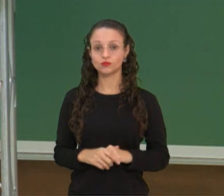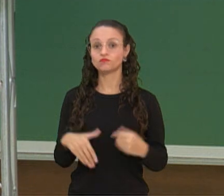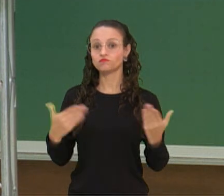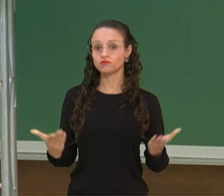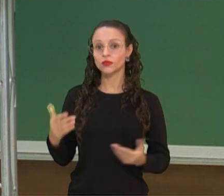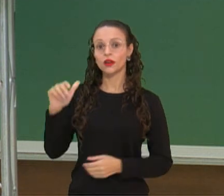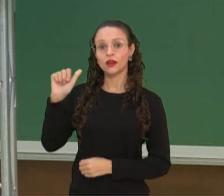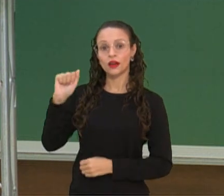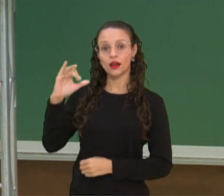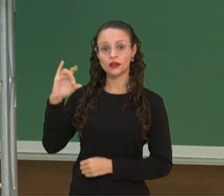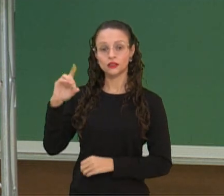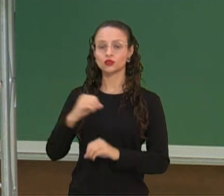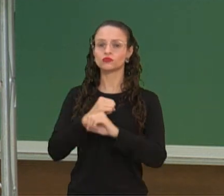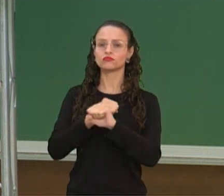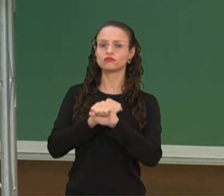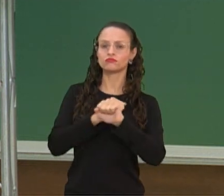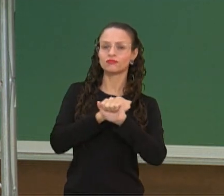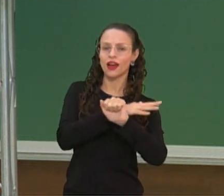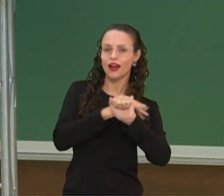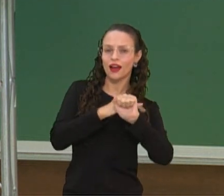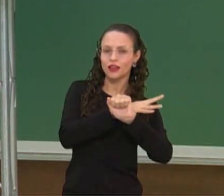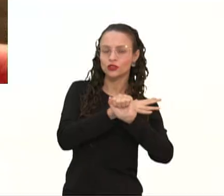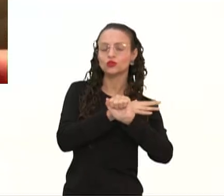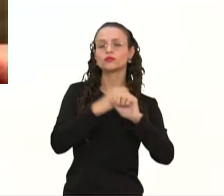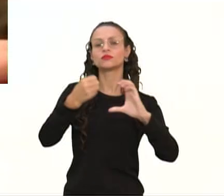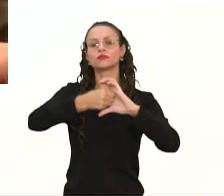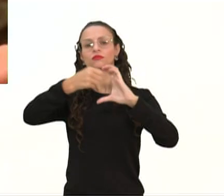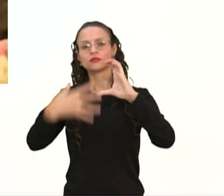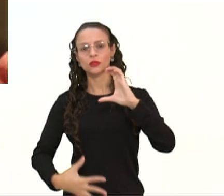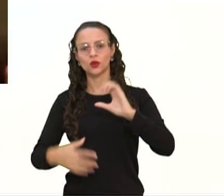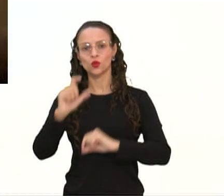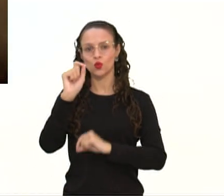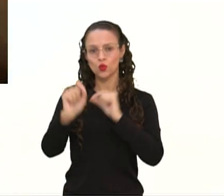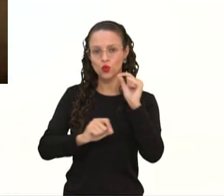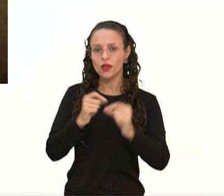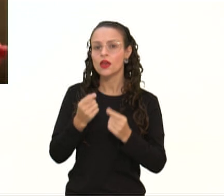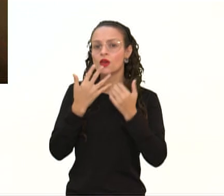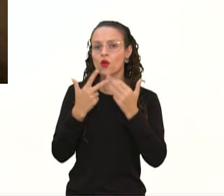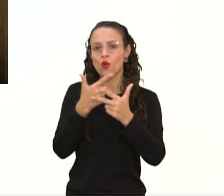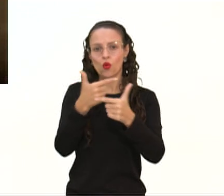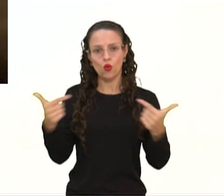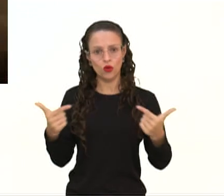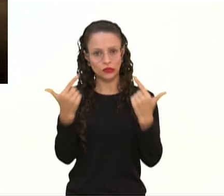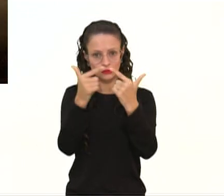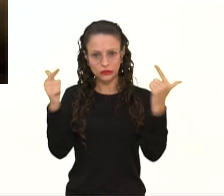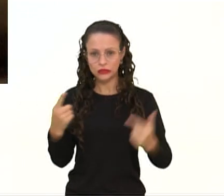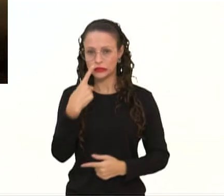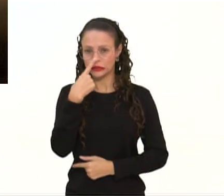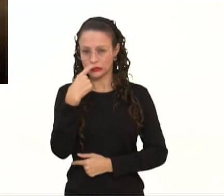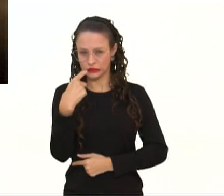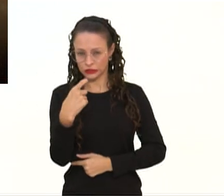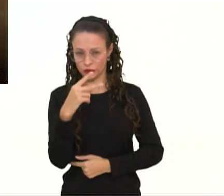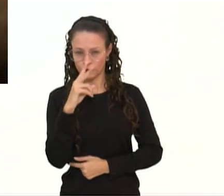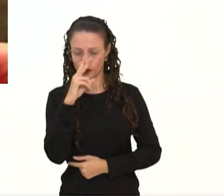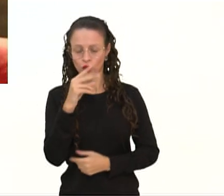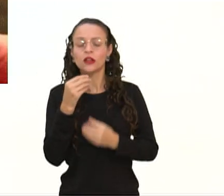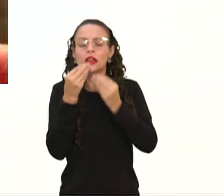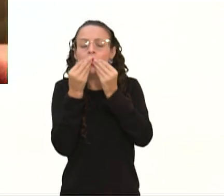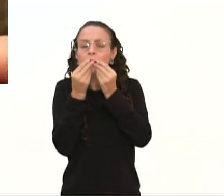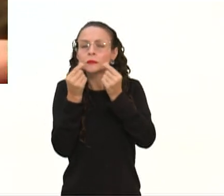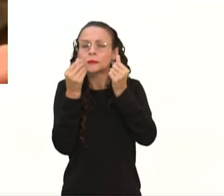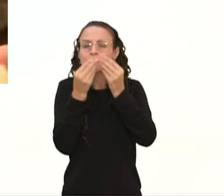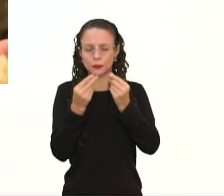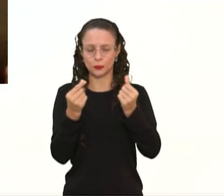os ácidos eles têm características, são incolores, têm um odor forte e asfixiante, sabor azedo, ácido